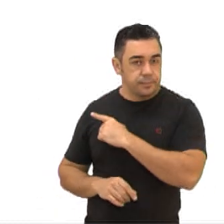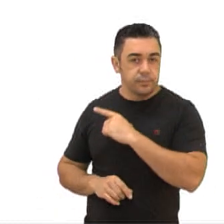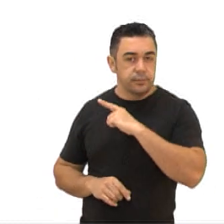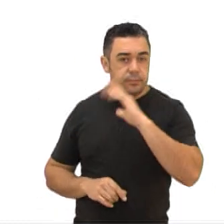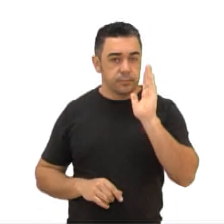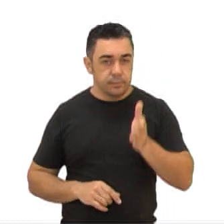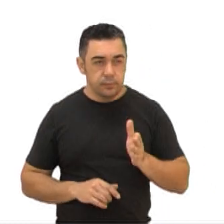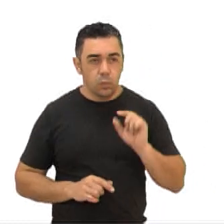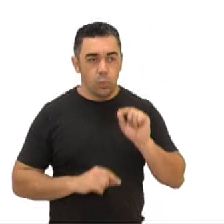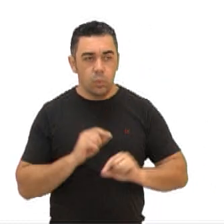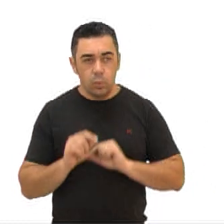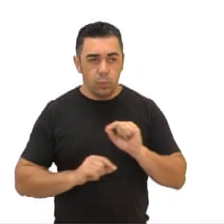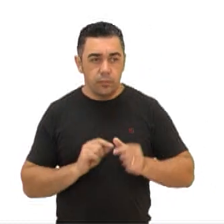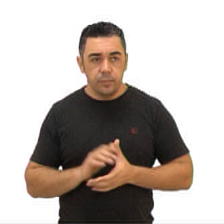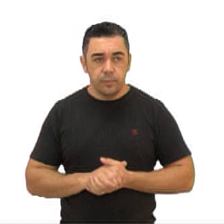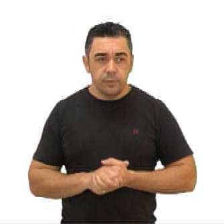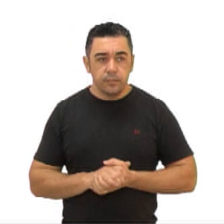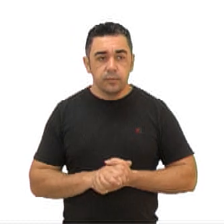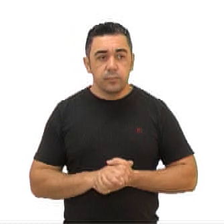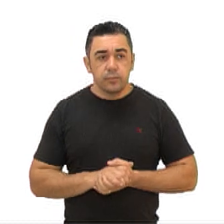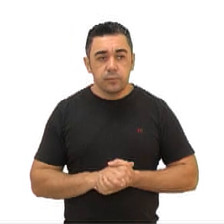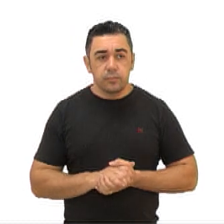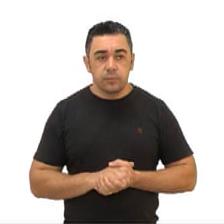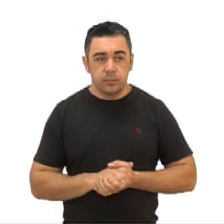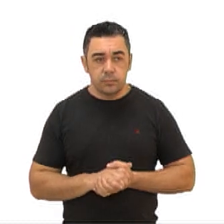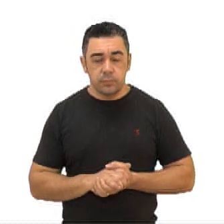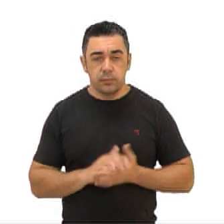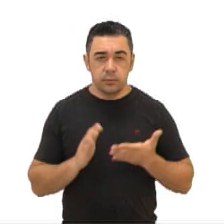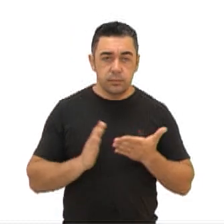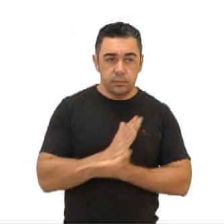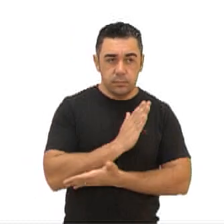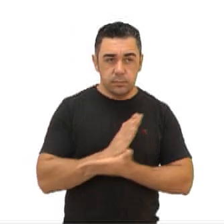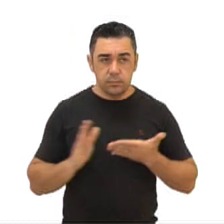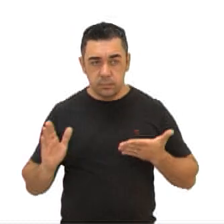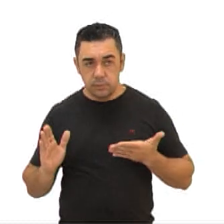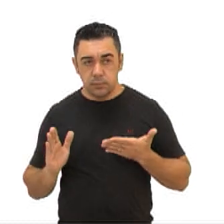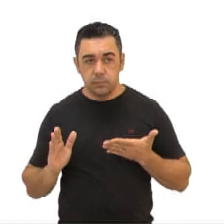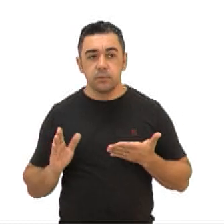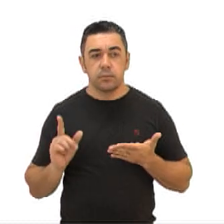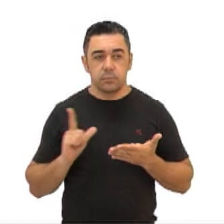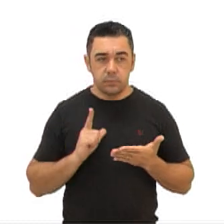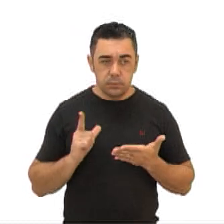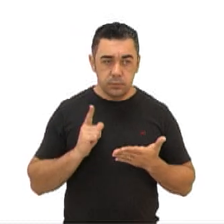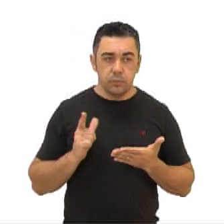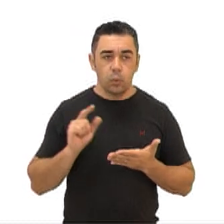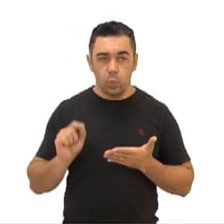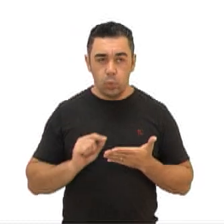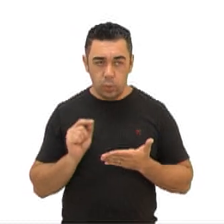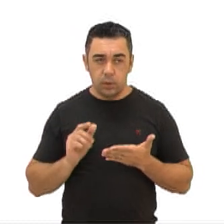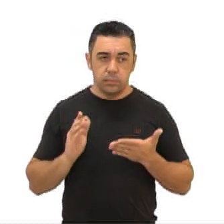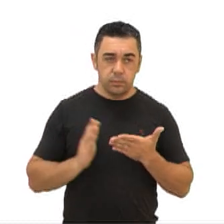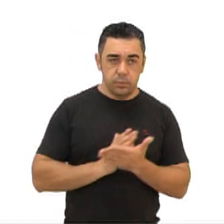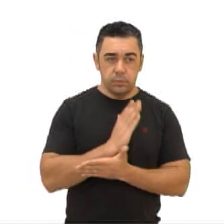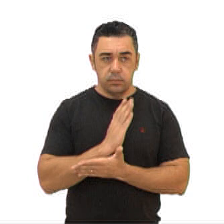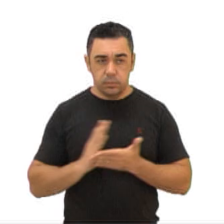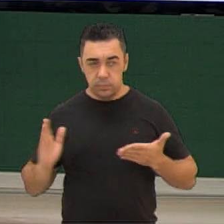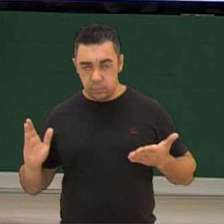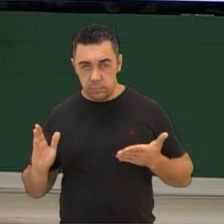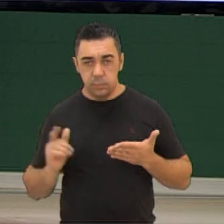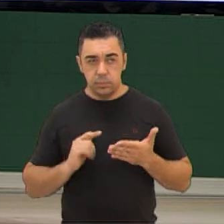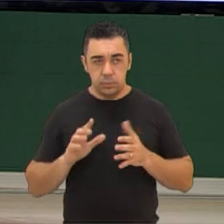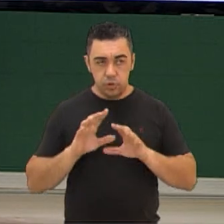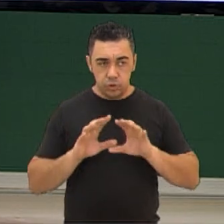igualdade, e você pode fazer a separação também dos membros, onde você vai remover o